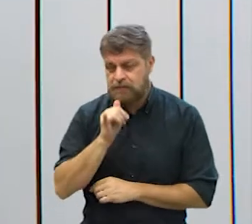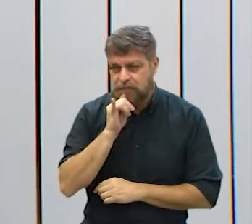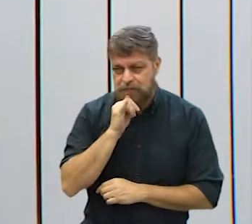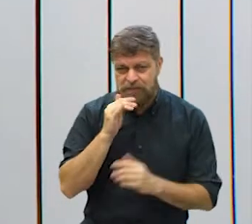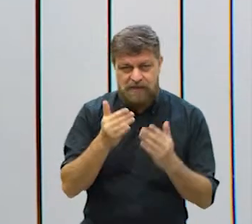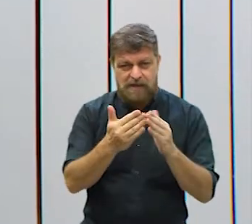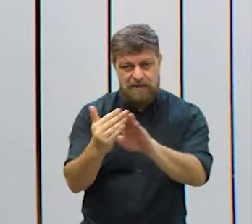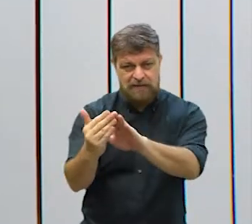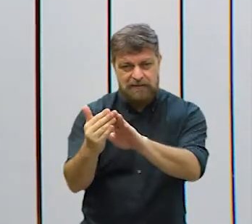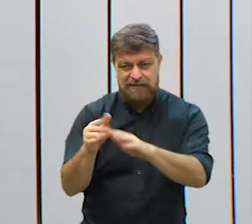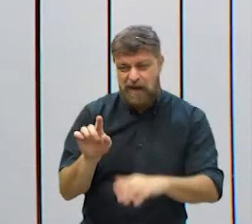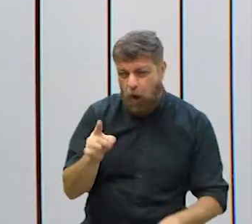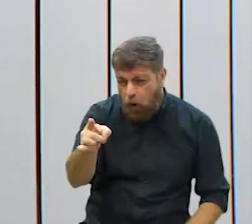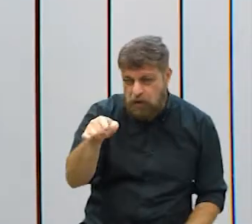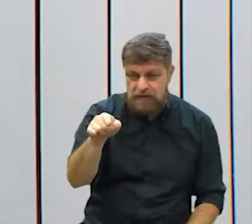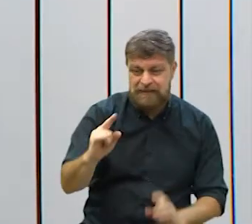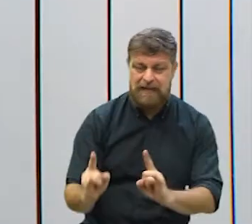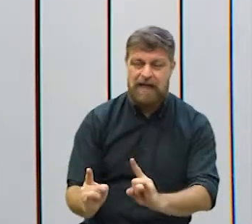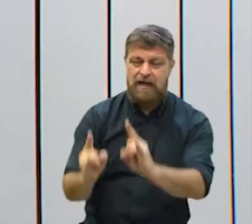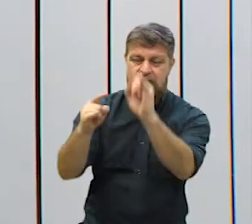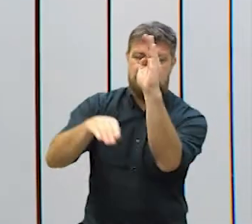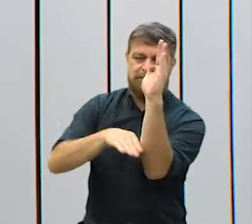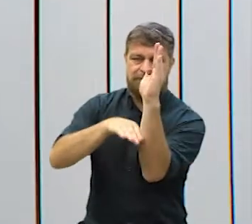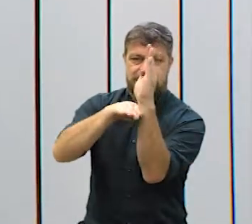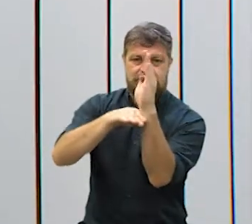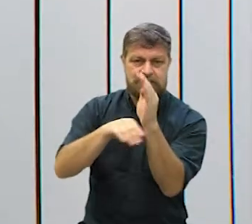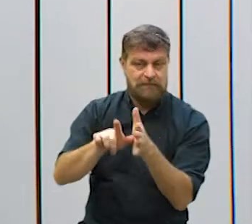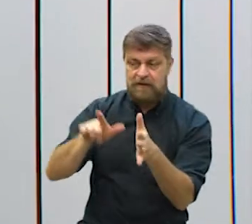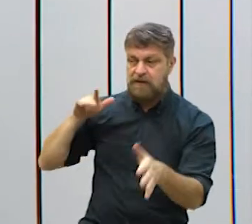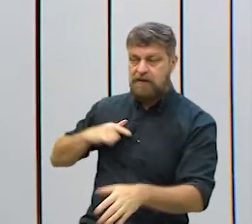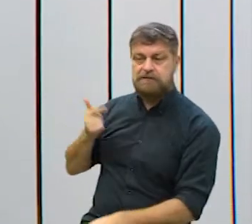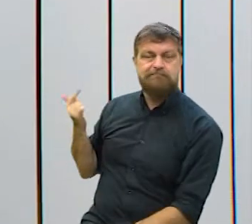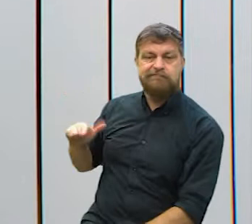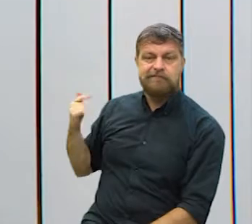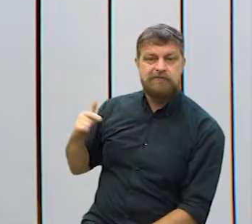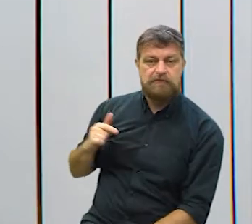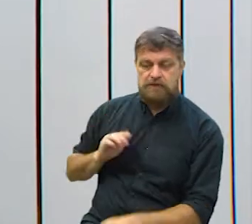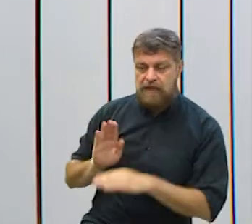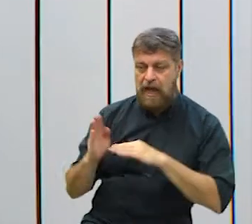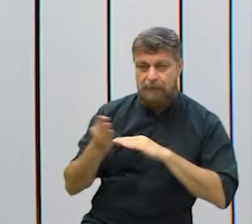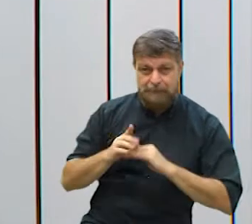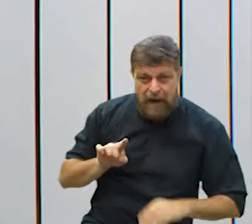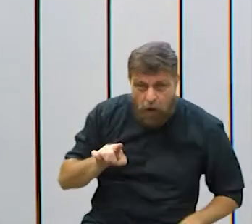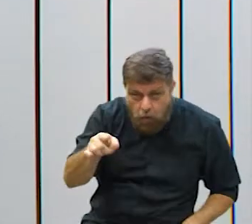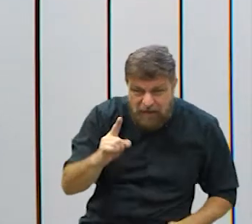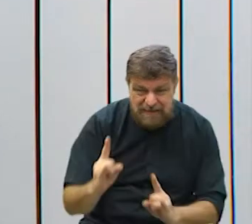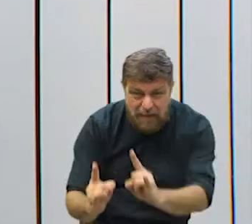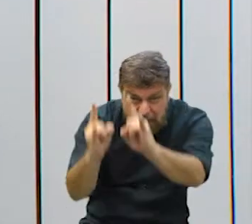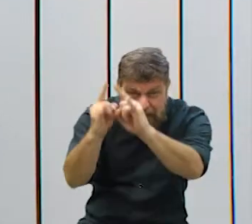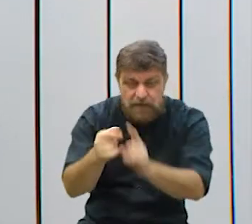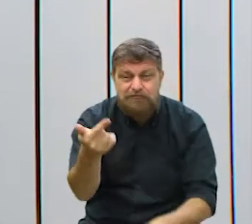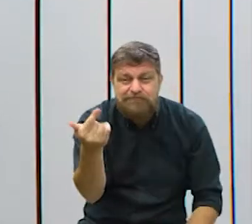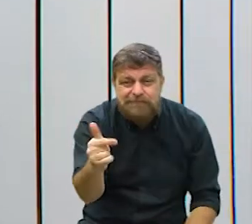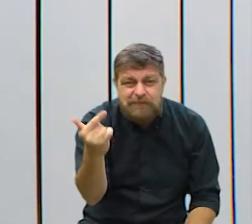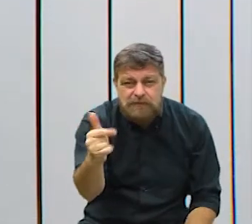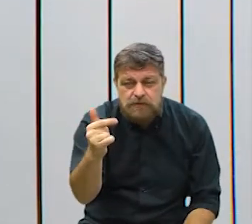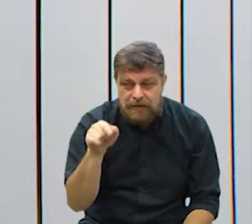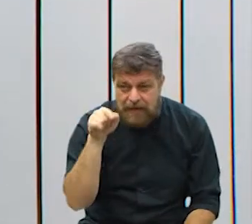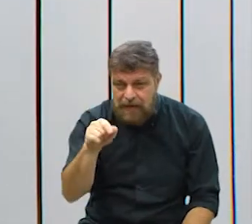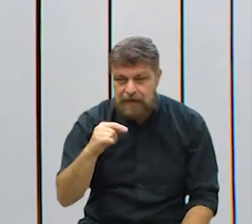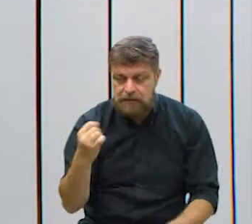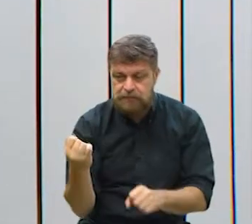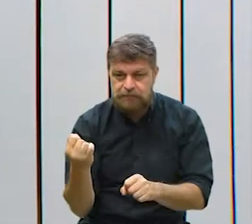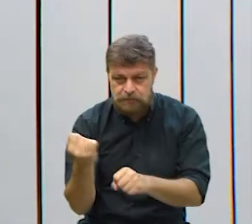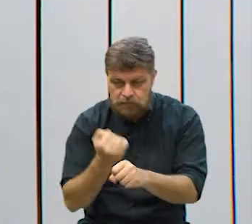de, por exemplo, na periferia, de apartamentos, prédios, o que a gente não via antes na periferia, prédios, apartamentos, e